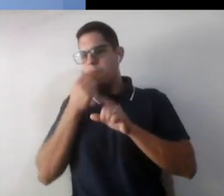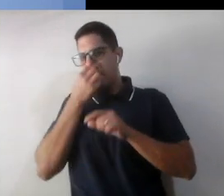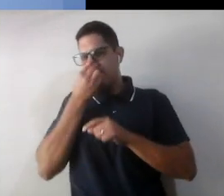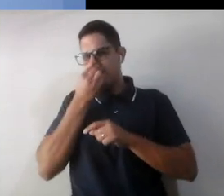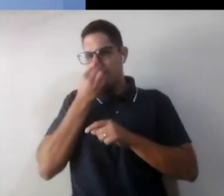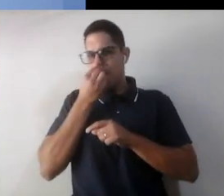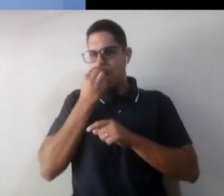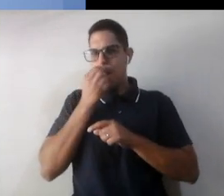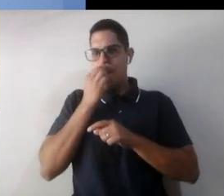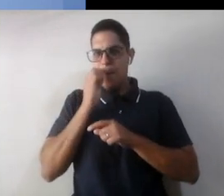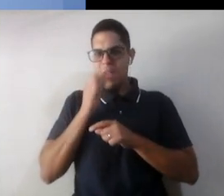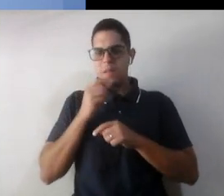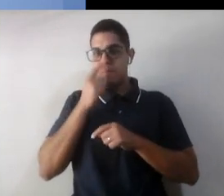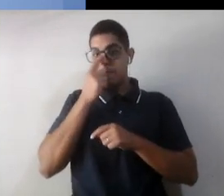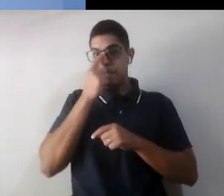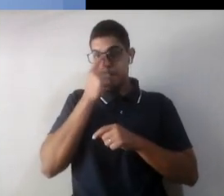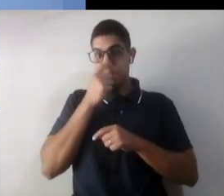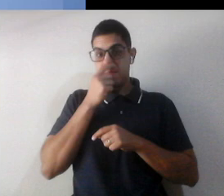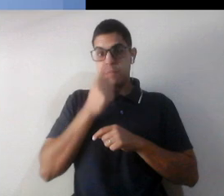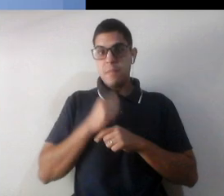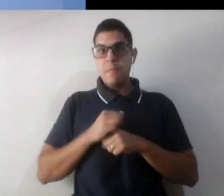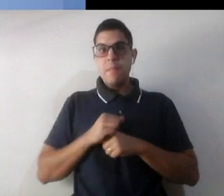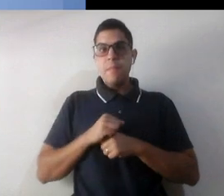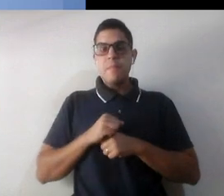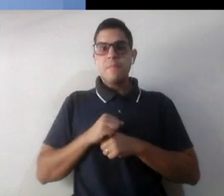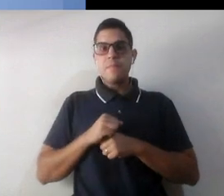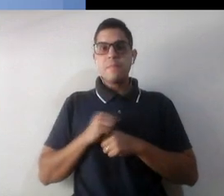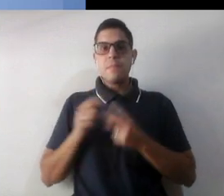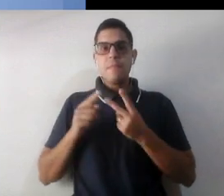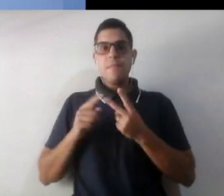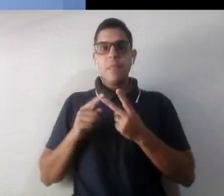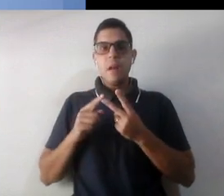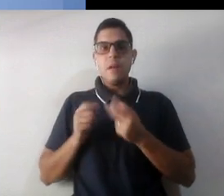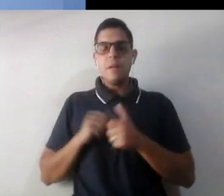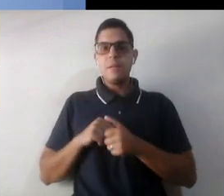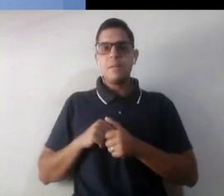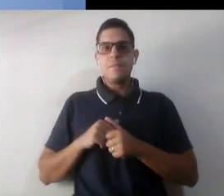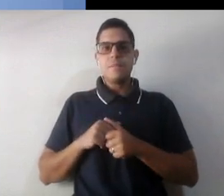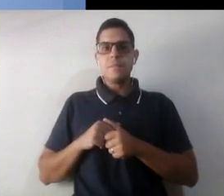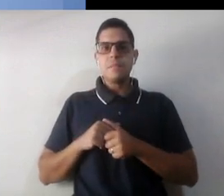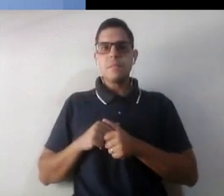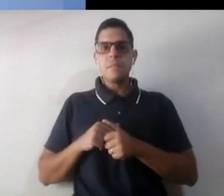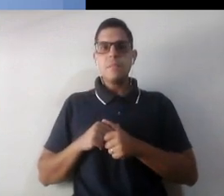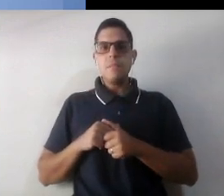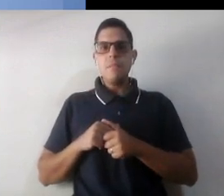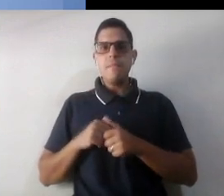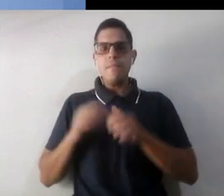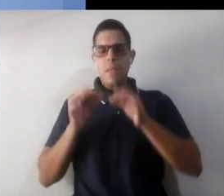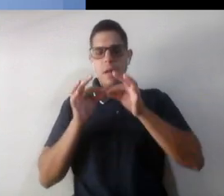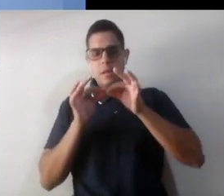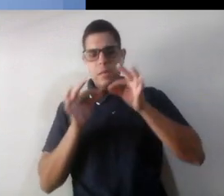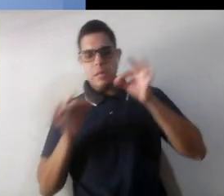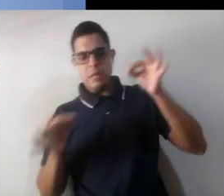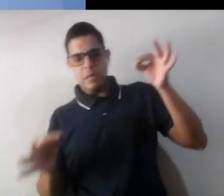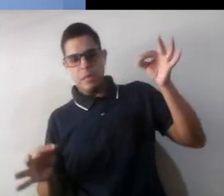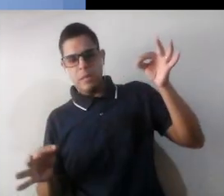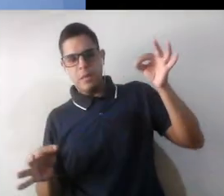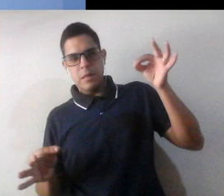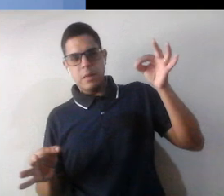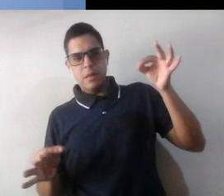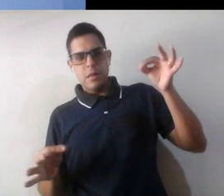Então, em seguida, a situação 2, proporcionar inclinação ou inclinações entre os